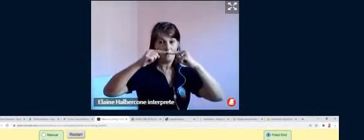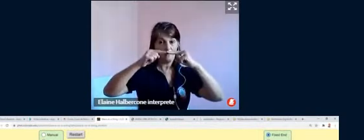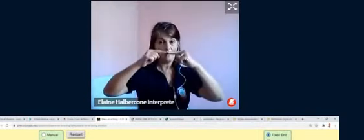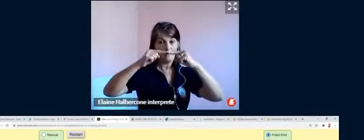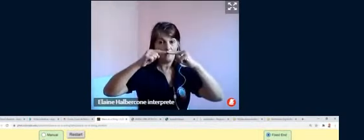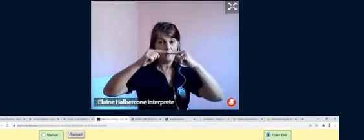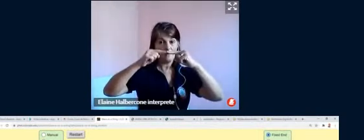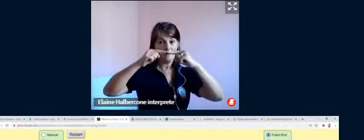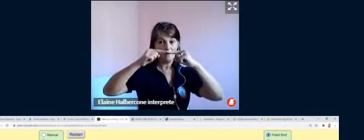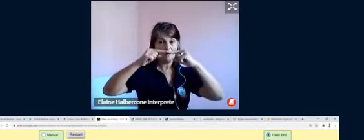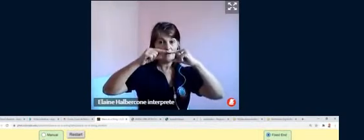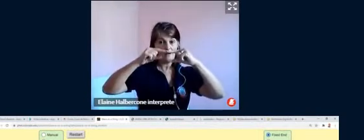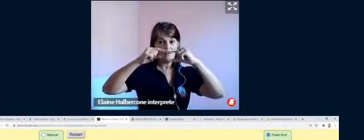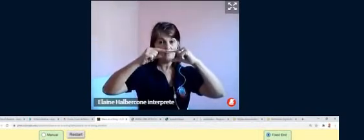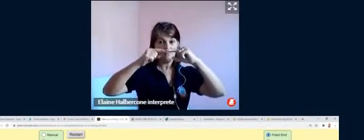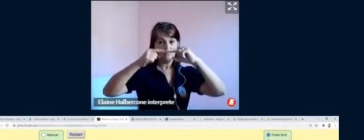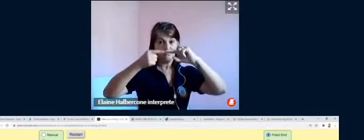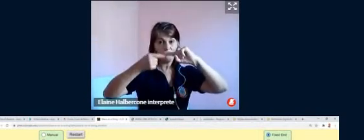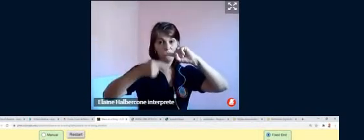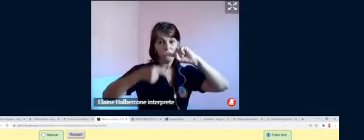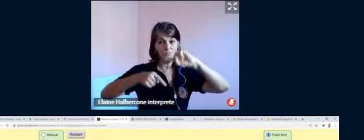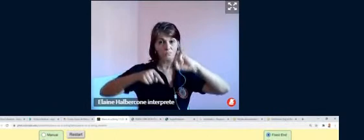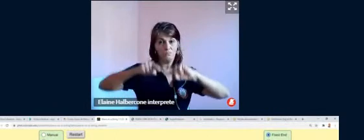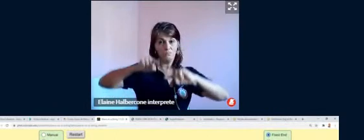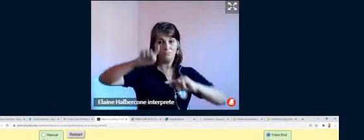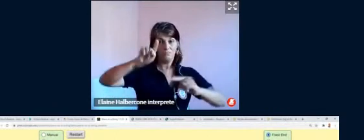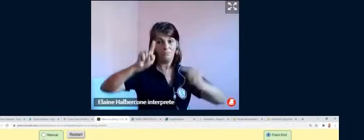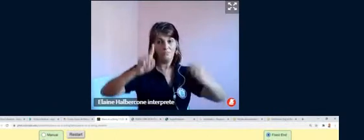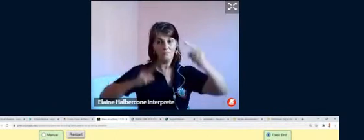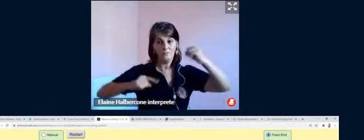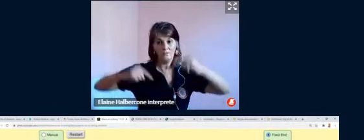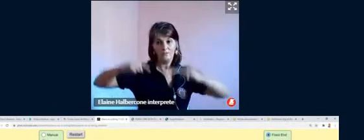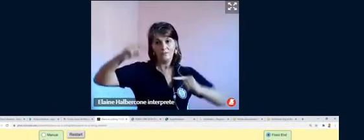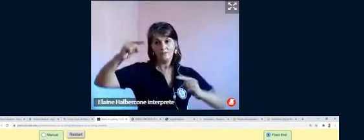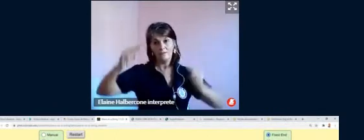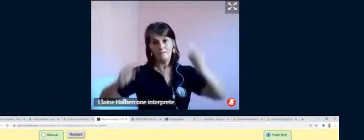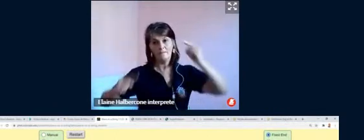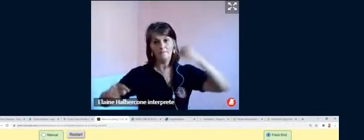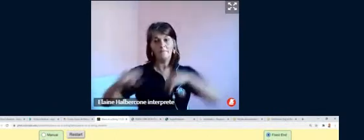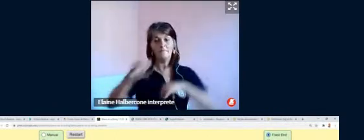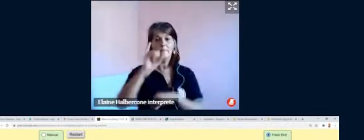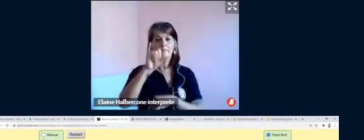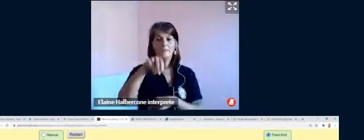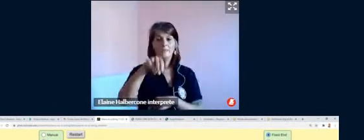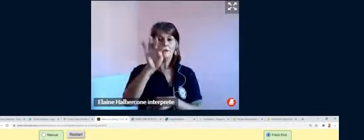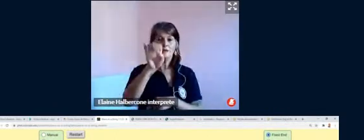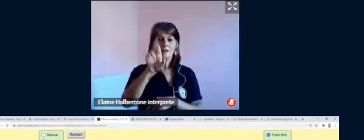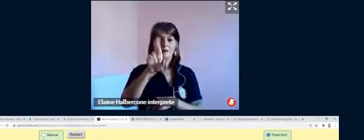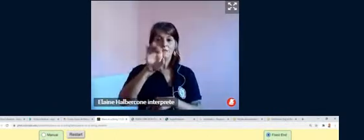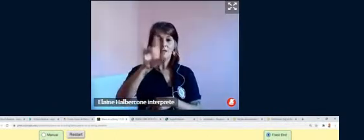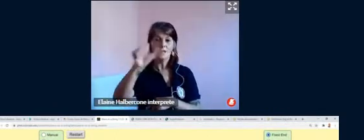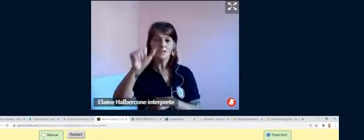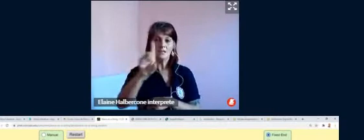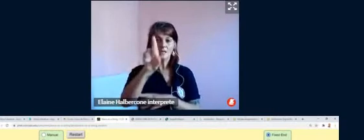um cancelamento. A isso nós chamamos de interferência destrutiva. Os pulsos se destruíram, mas o mais